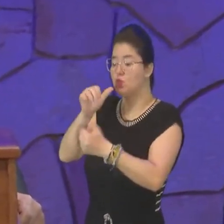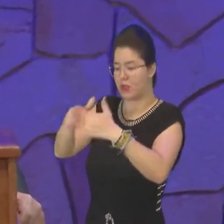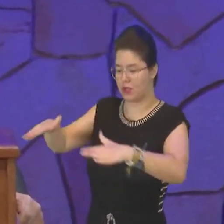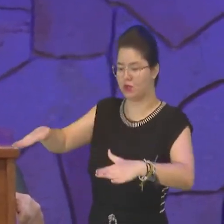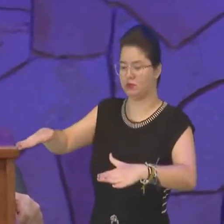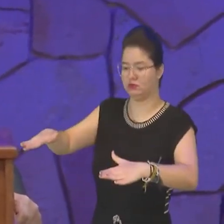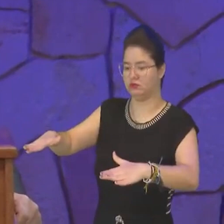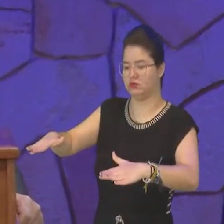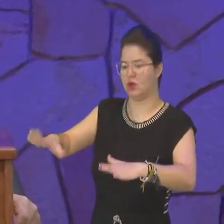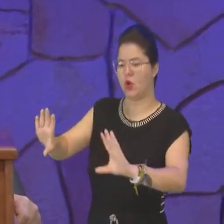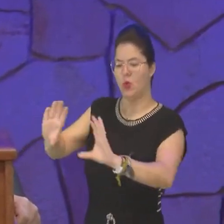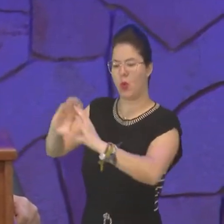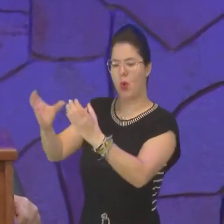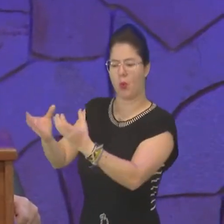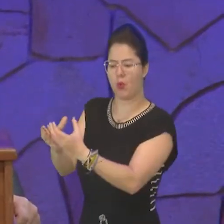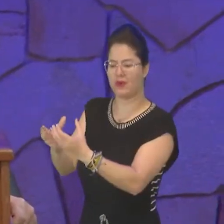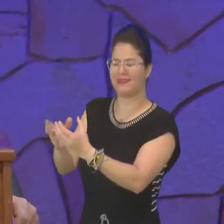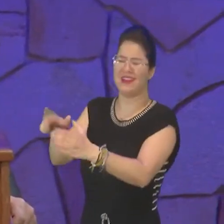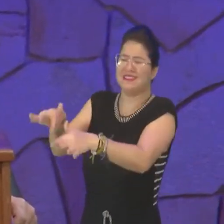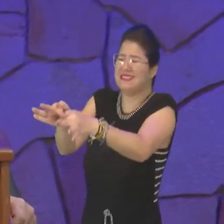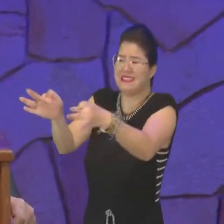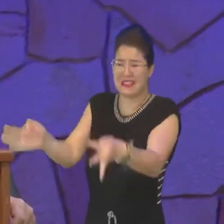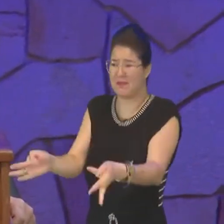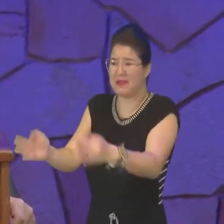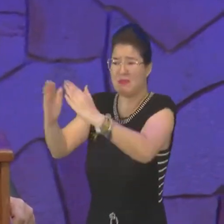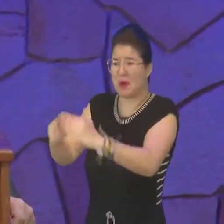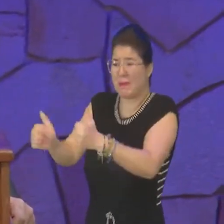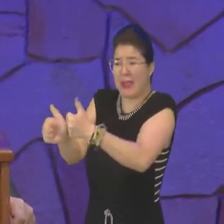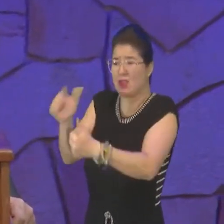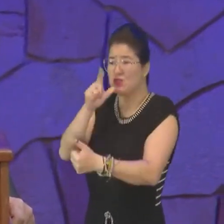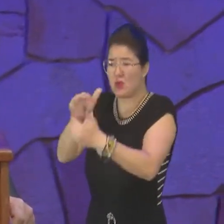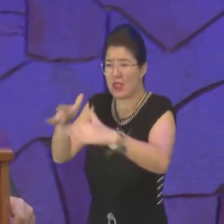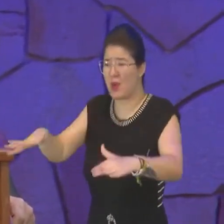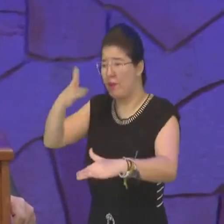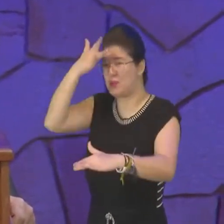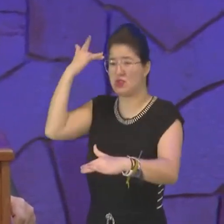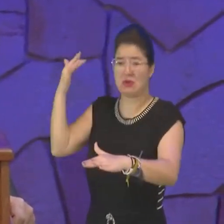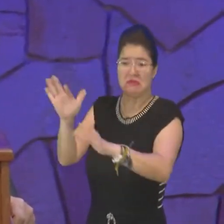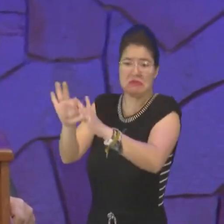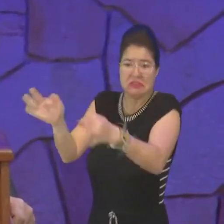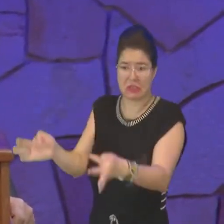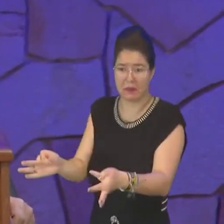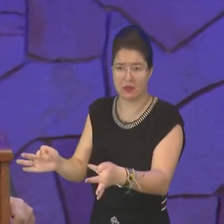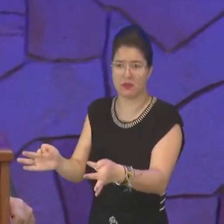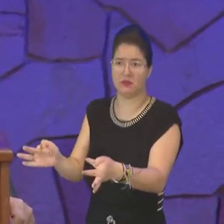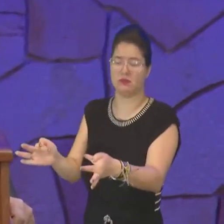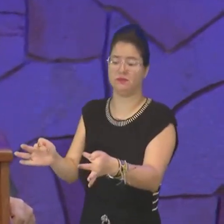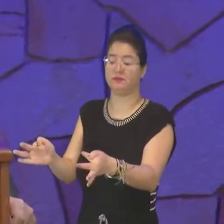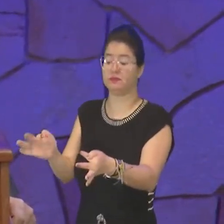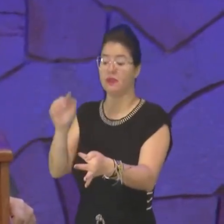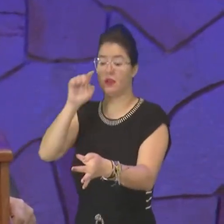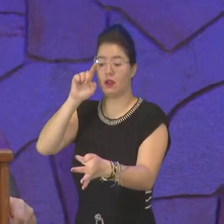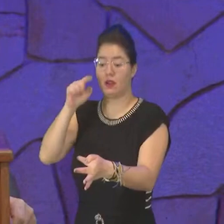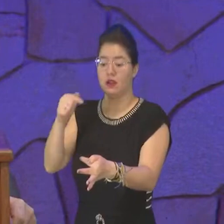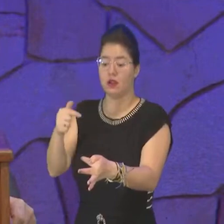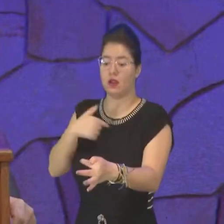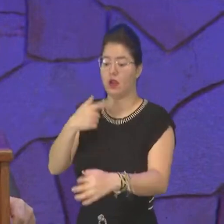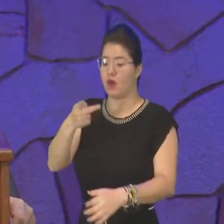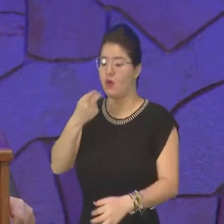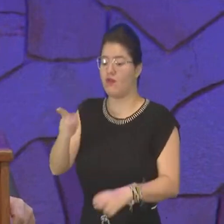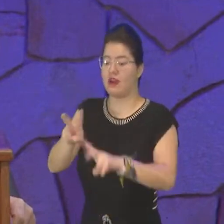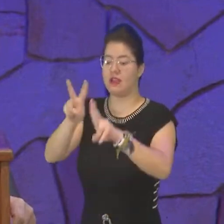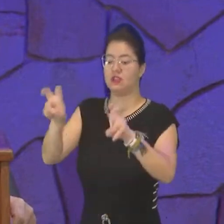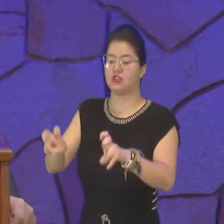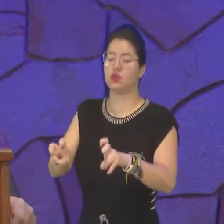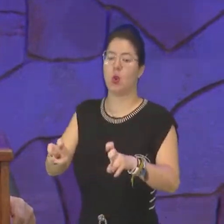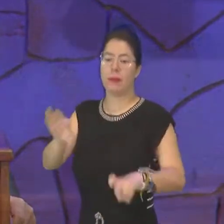Pensa numa comunidade ribeirinha, comunidade simples, de pessoas simples. E eu falei sobre Receita Federal, falei sobre